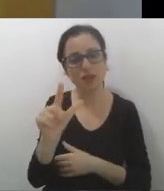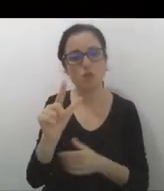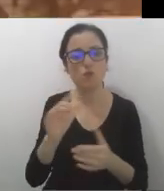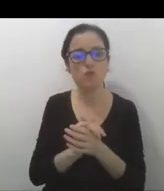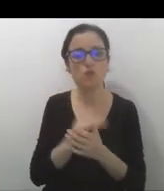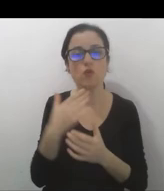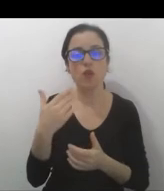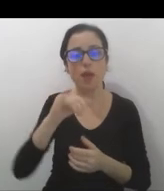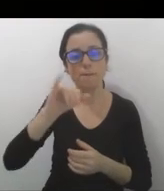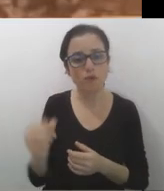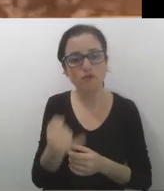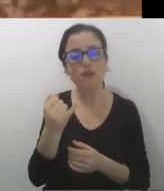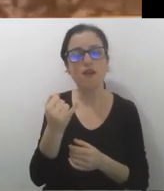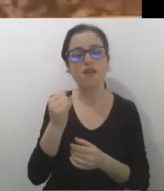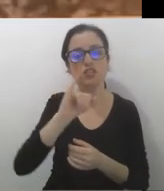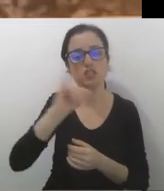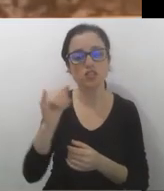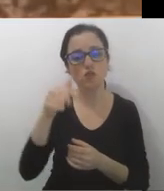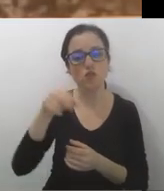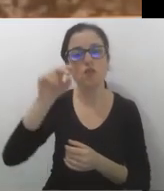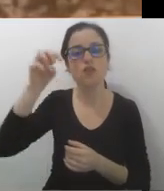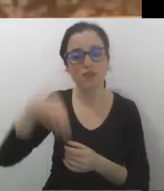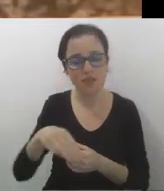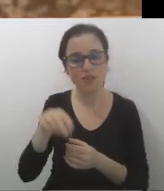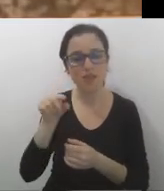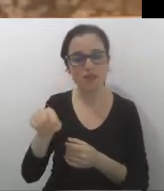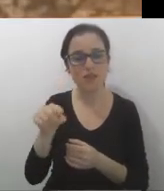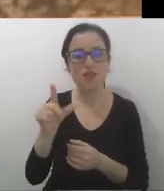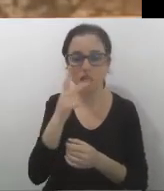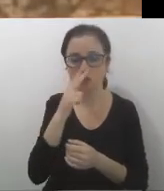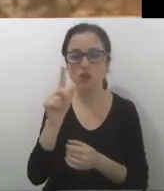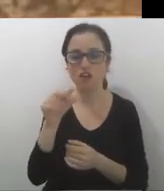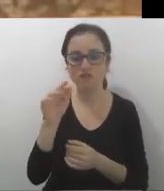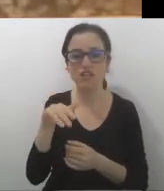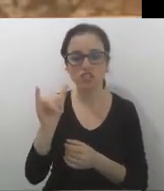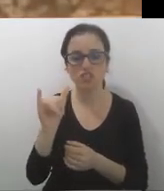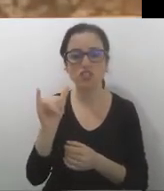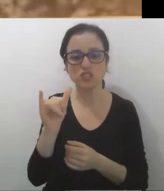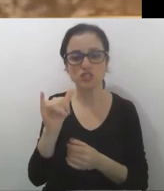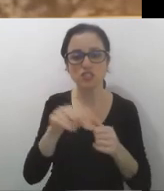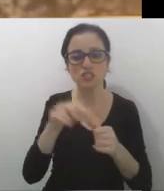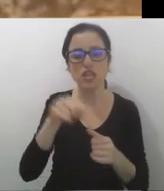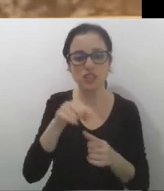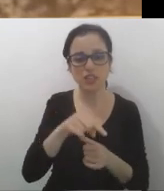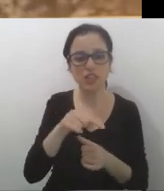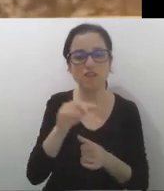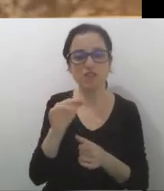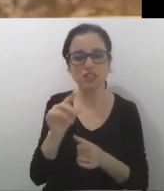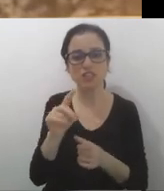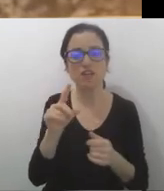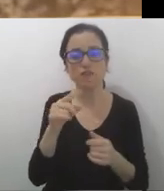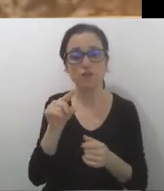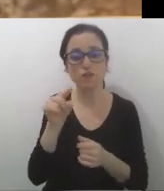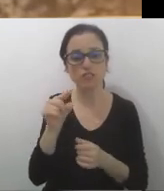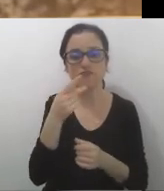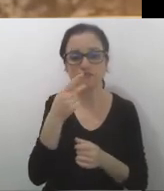Teu. Eu quero aproveitar que tanto o Joaquim Redig, acho que é o Fred Van Camp que está aí, né? Fred,